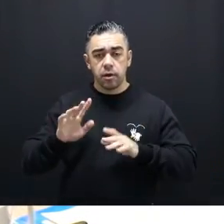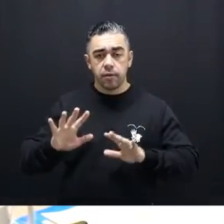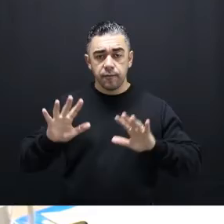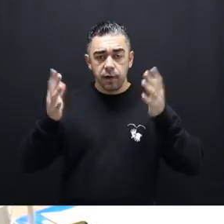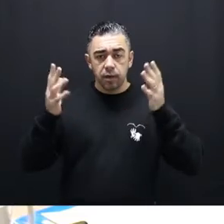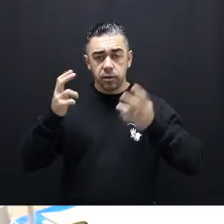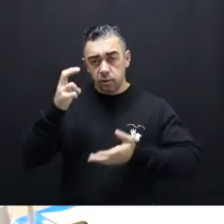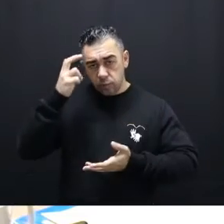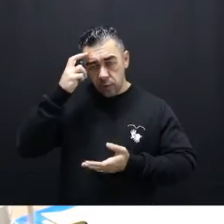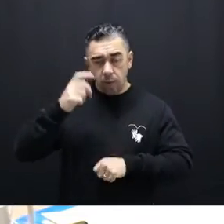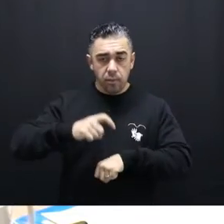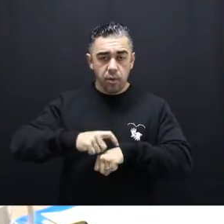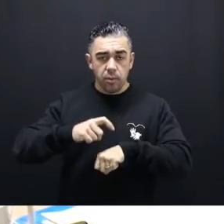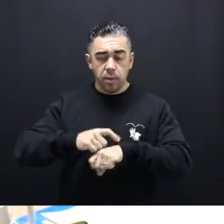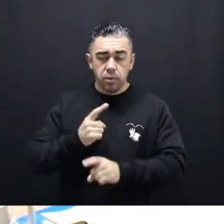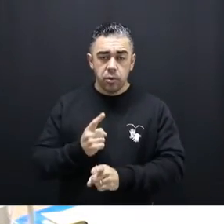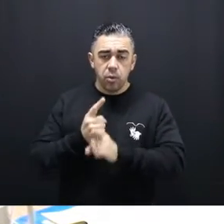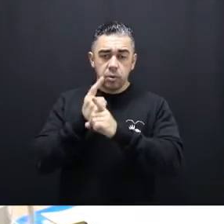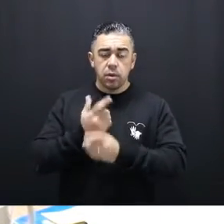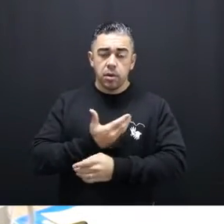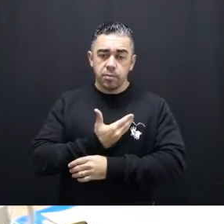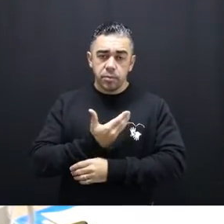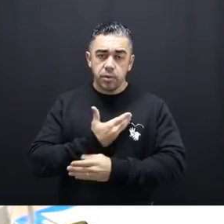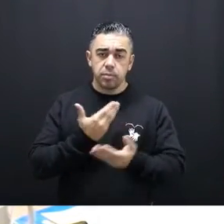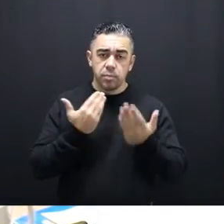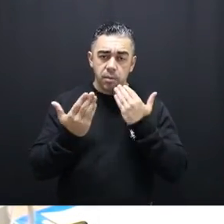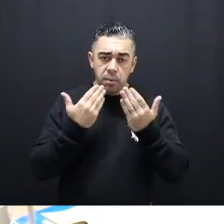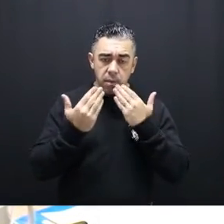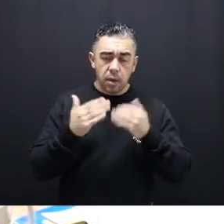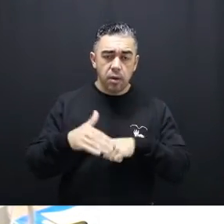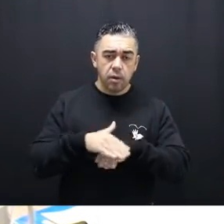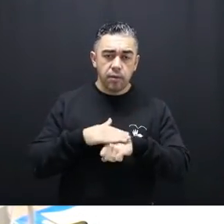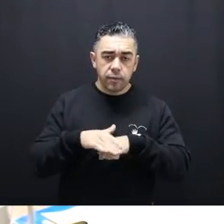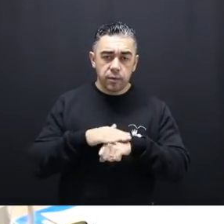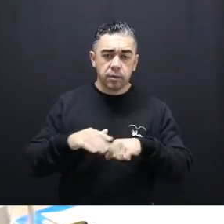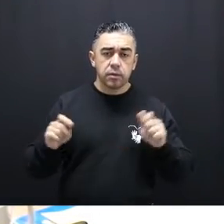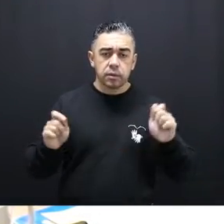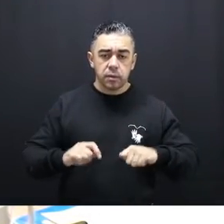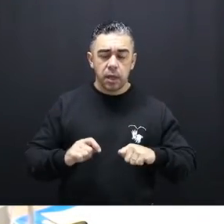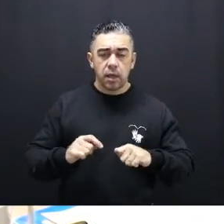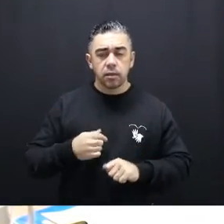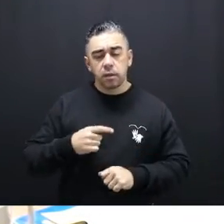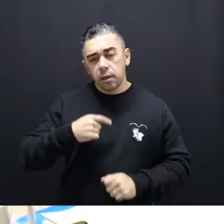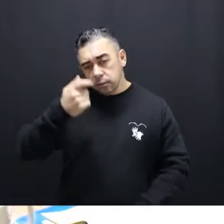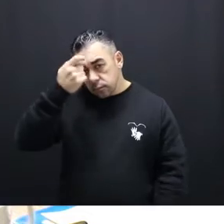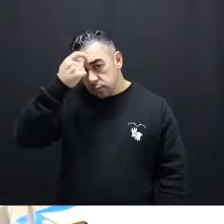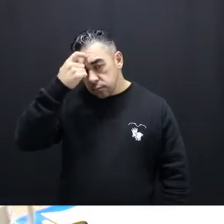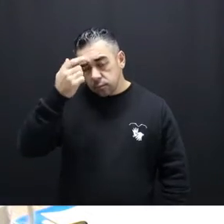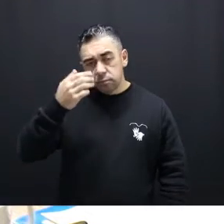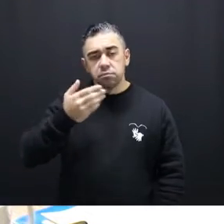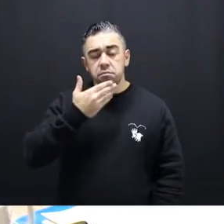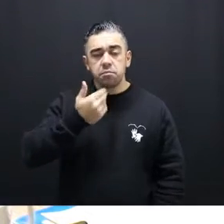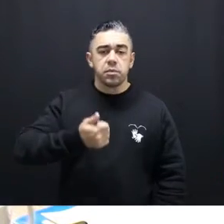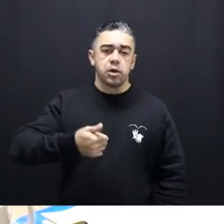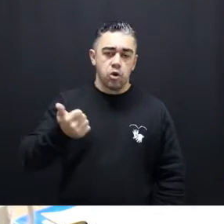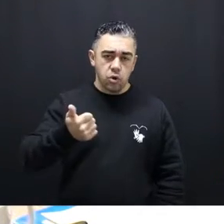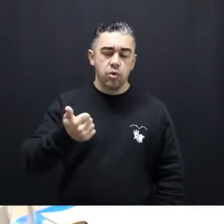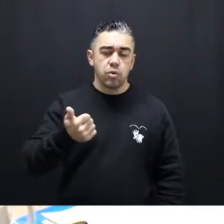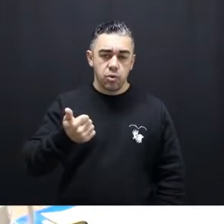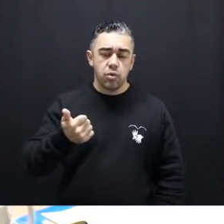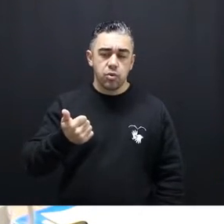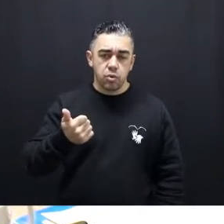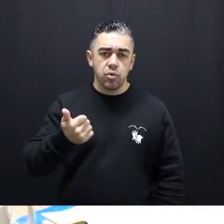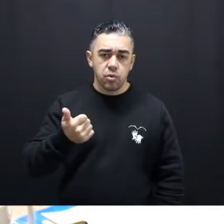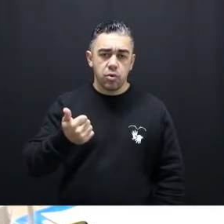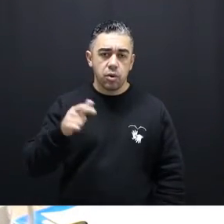um momento de encontrar os amigos de conversar e ter uma saúde mental melhor né então estou